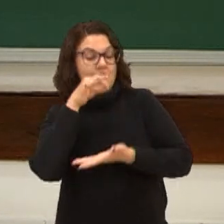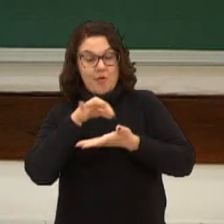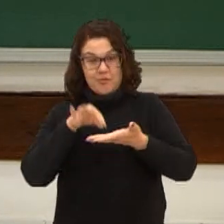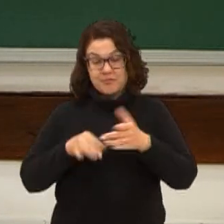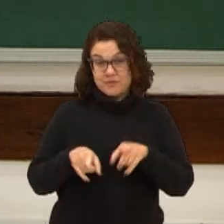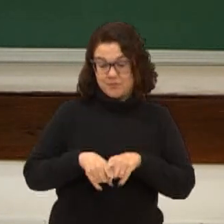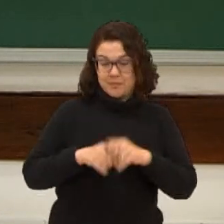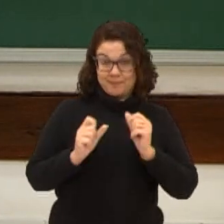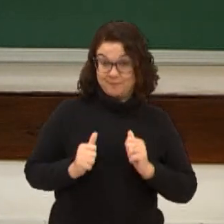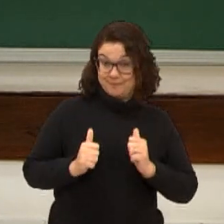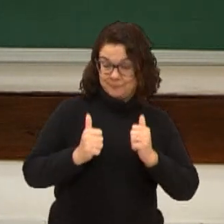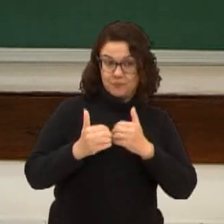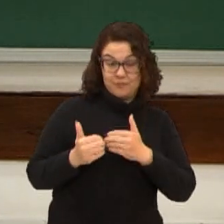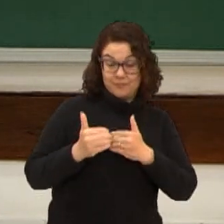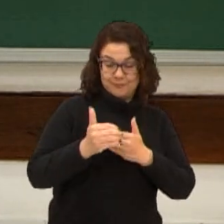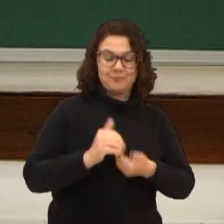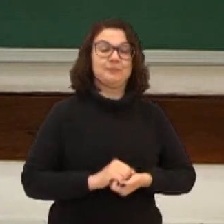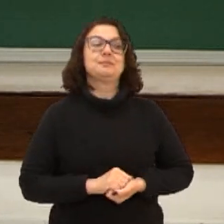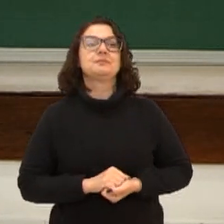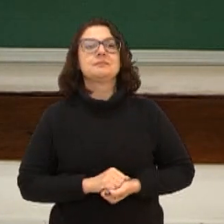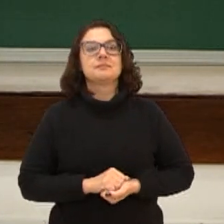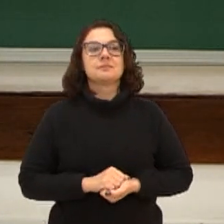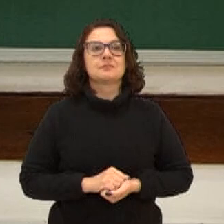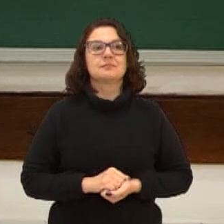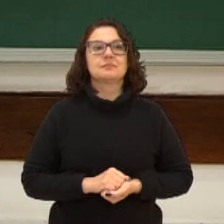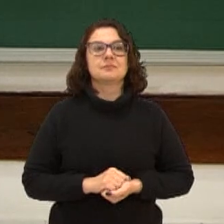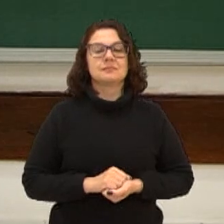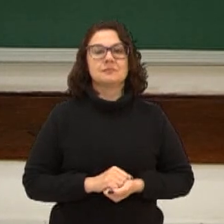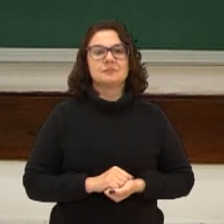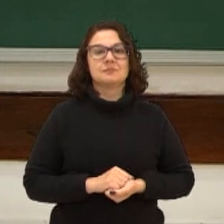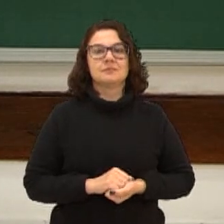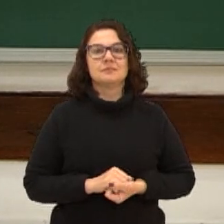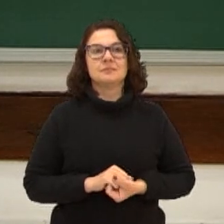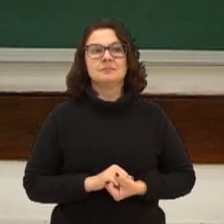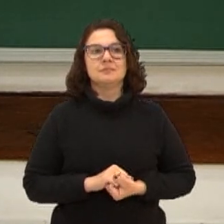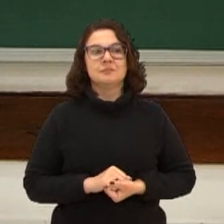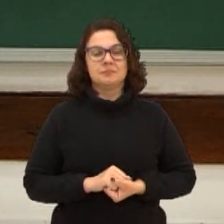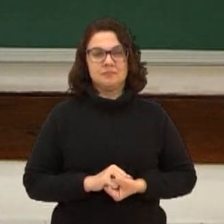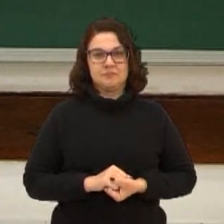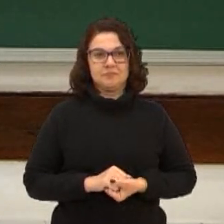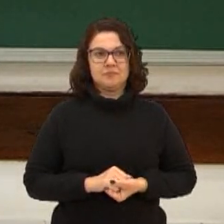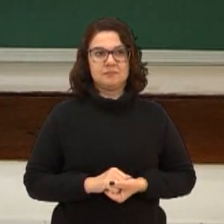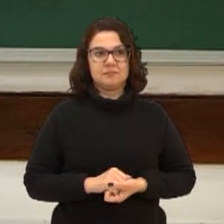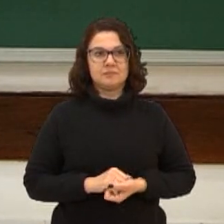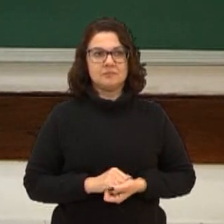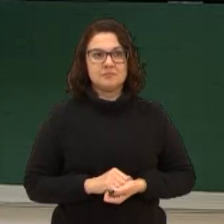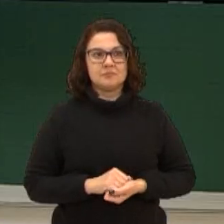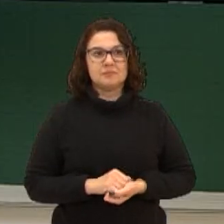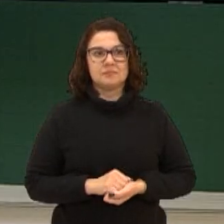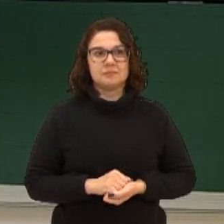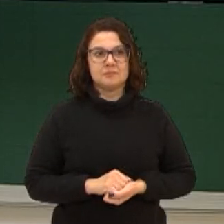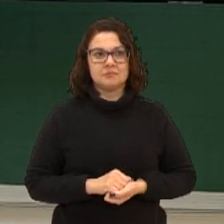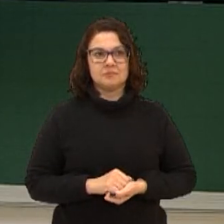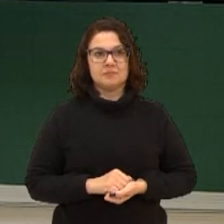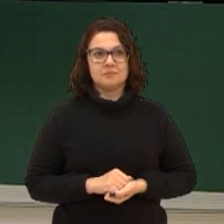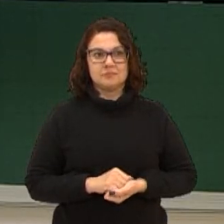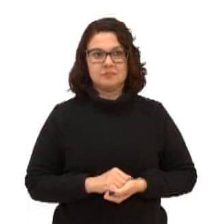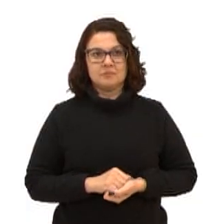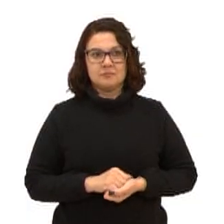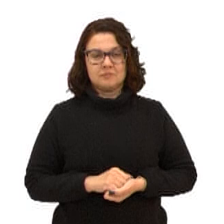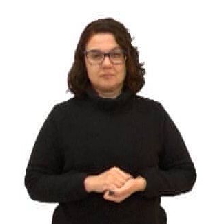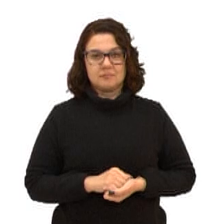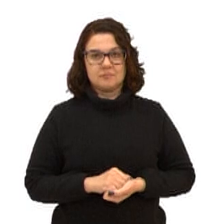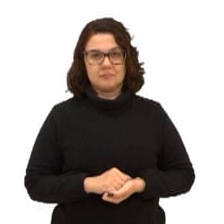corrigi-las, certo? Vamos então ver o que vimos em la clase passada. Em la clase passada teníamos o